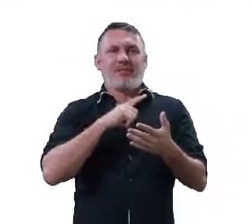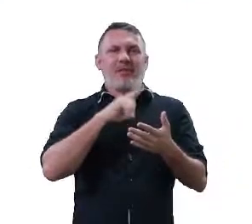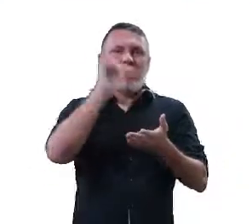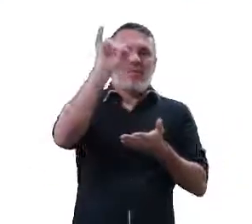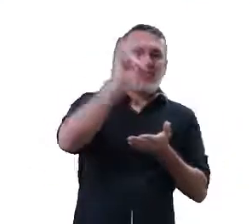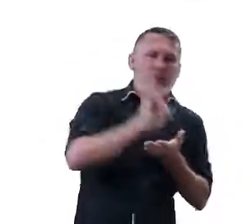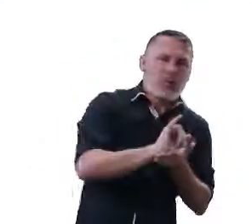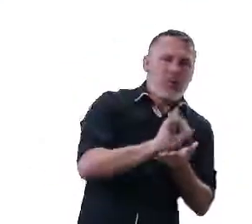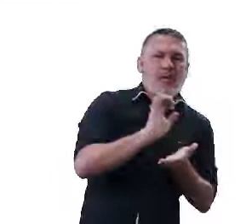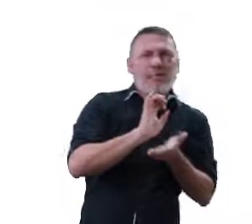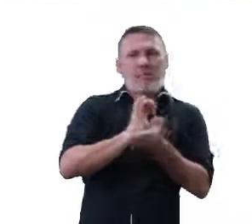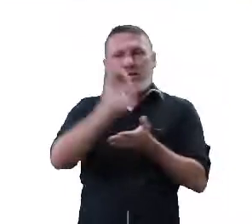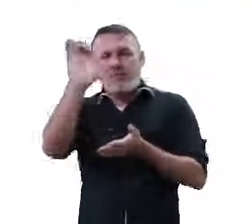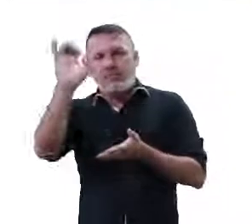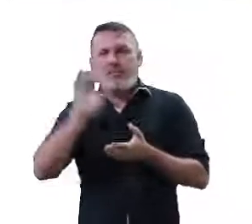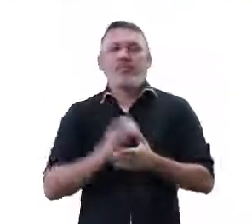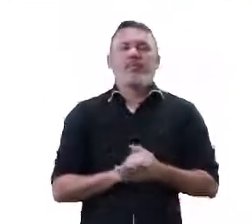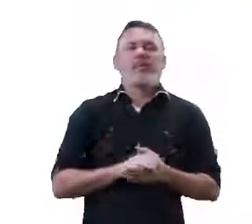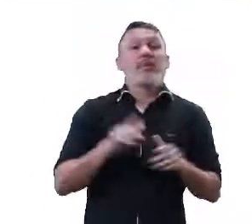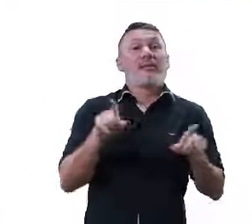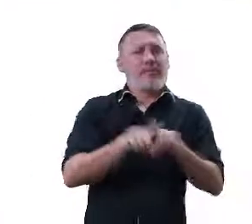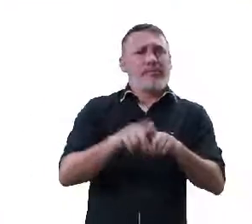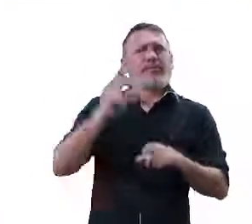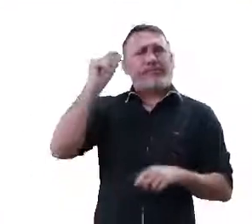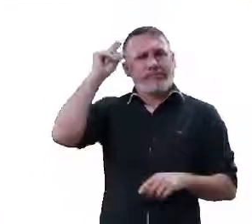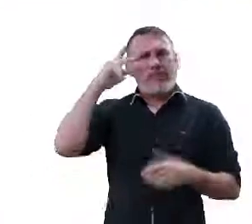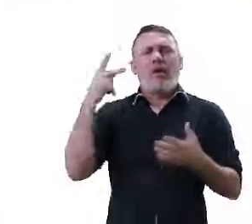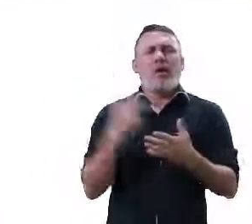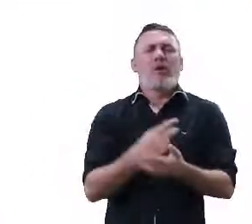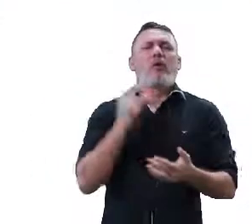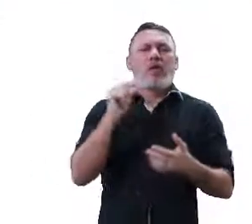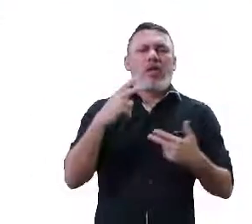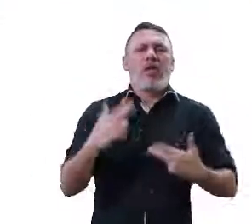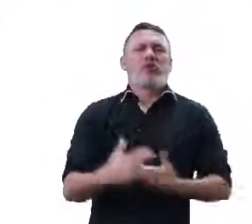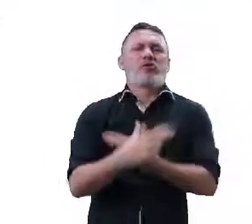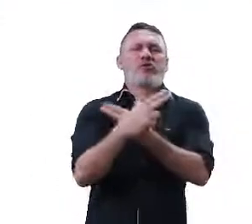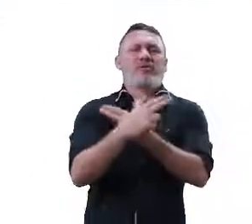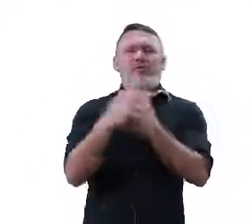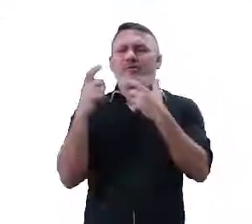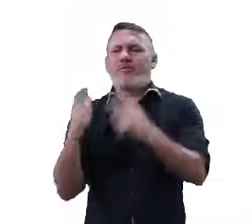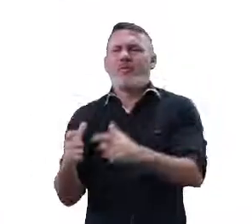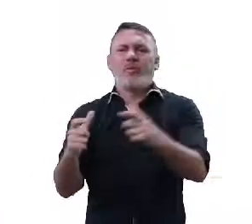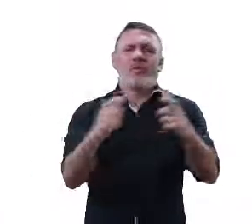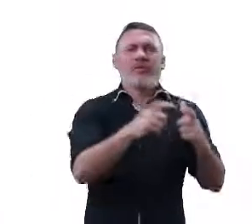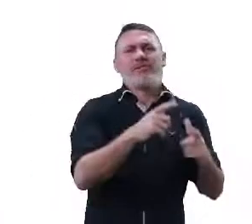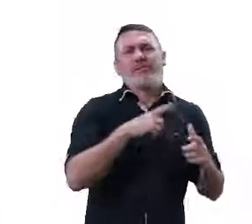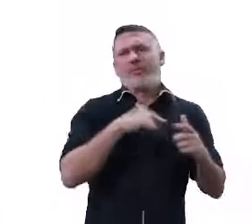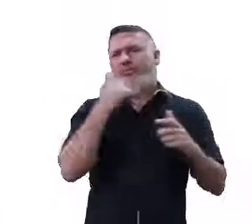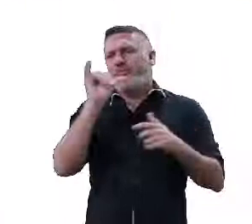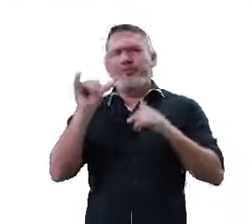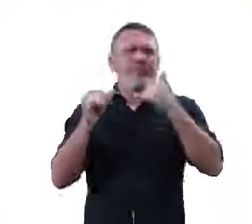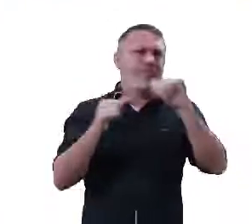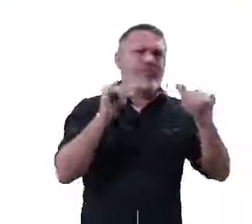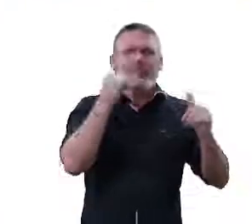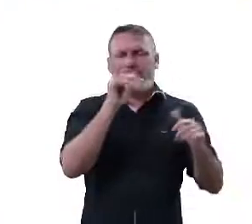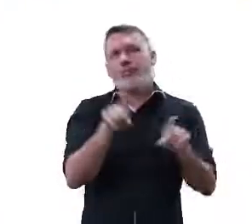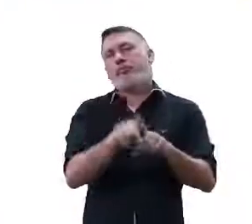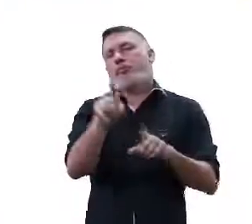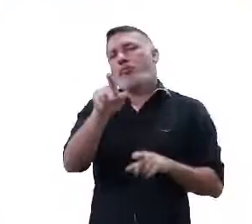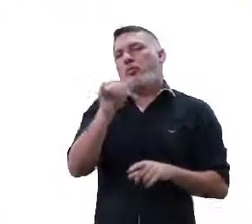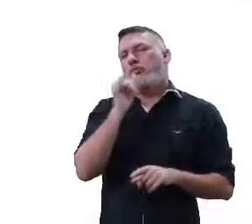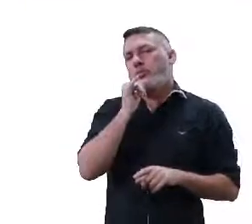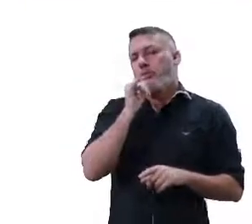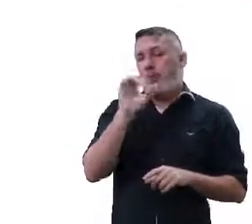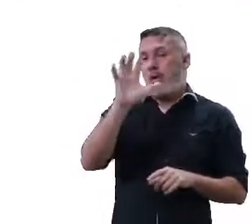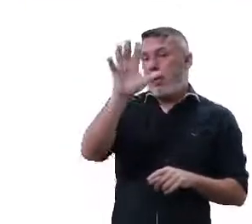importação. Conflitos étnicos que povoam essa realidade. Então, por exemplo, o continente africano ele